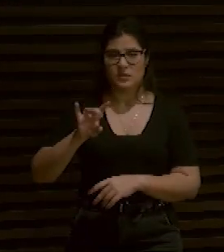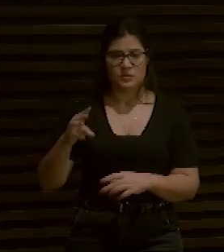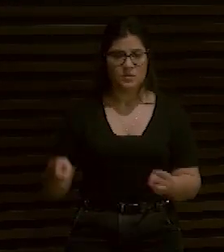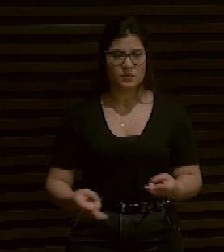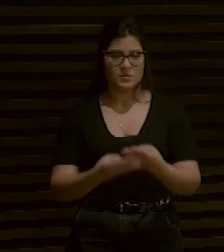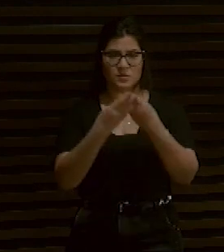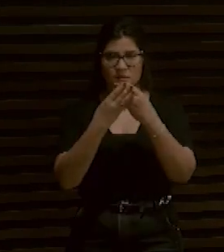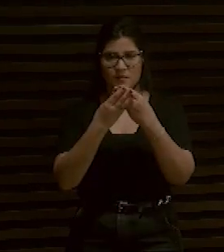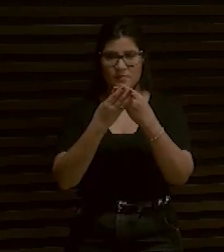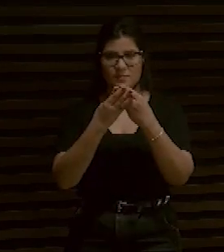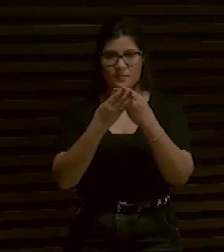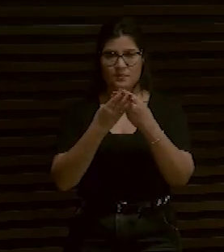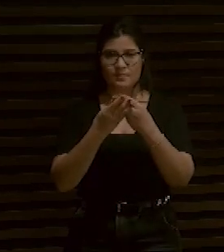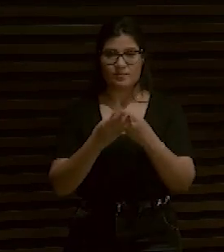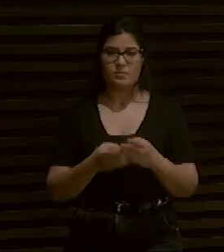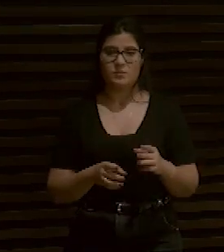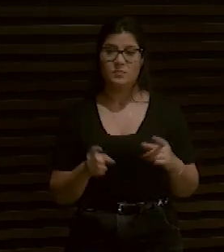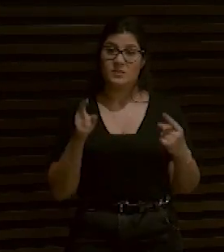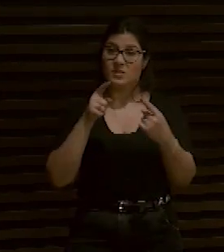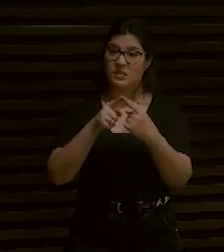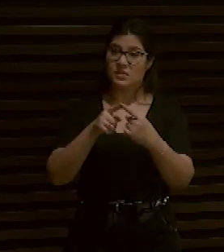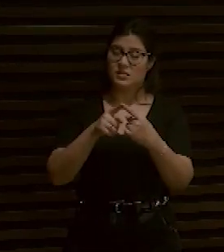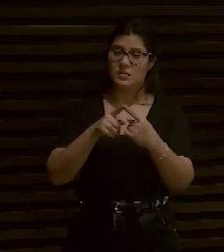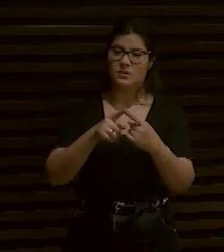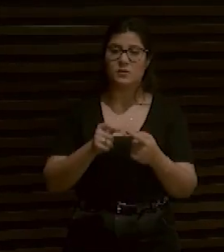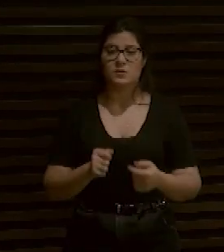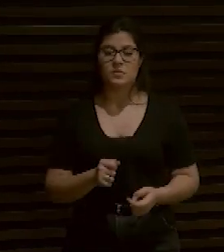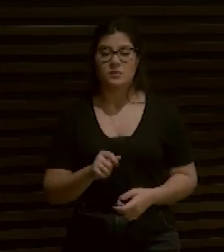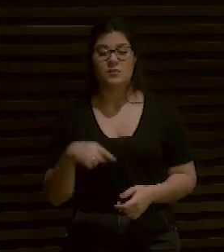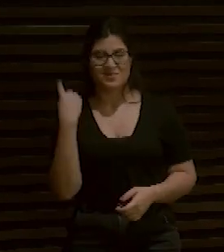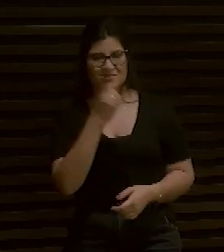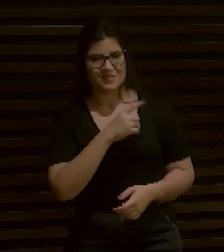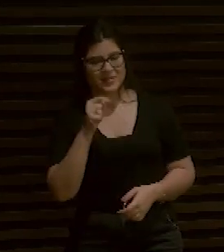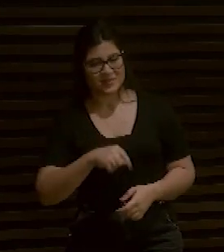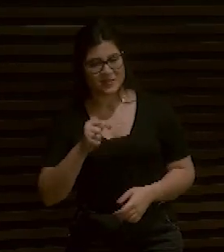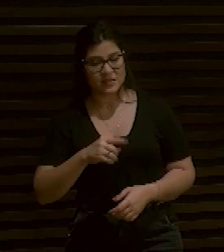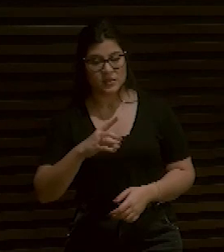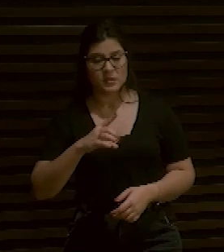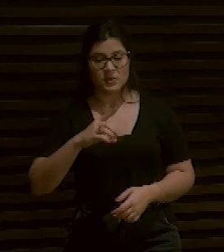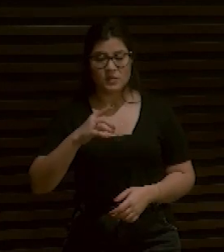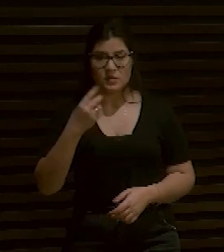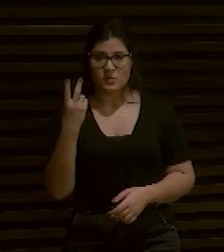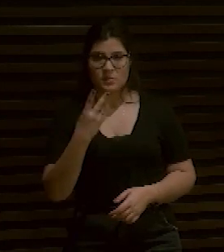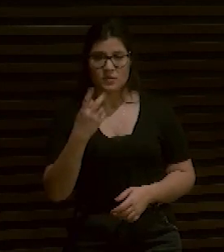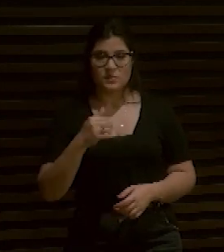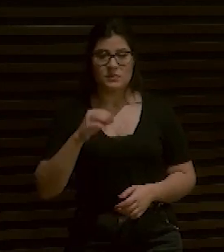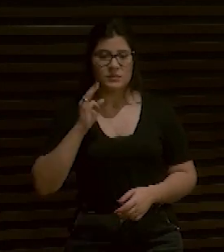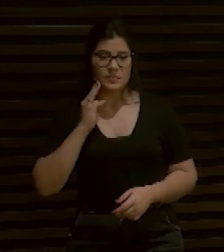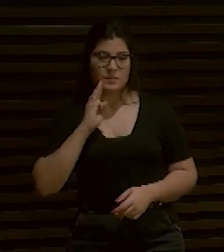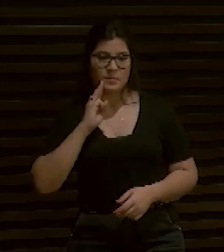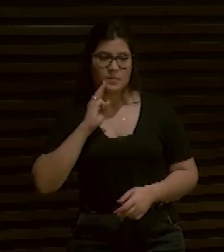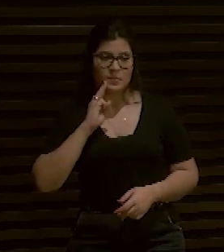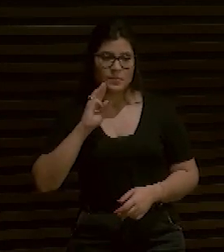A isso se refere essa expressão, mundo inteiro. Tanto é verdade que aqui estamos, 2000 anos depois, em Londrina, no